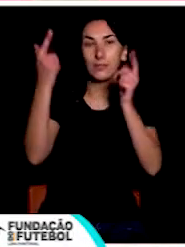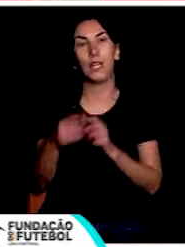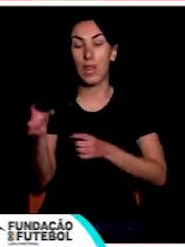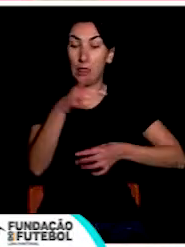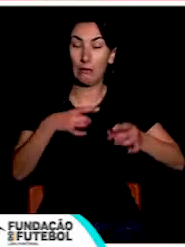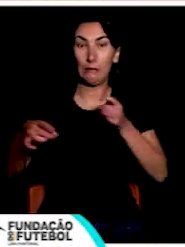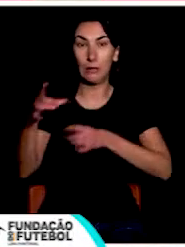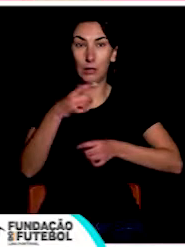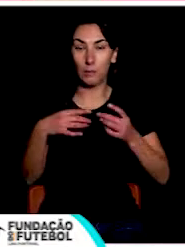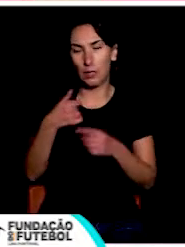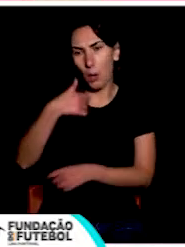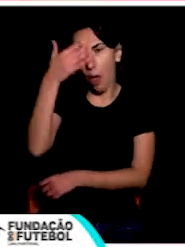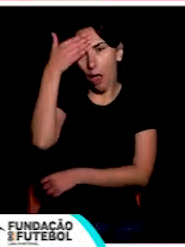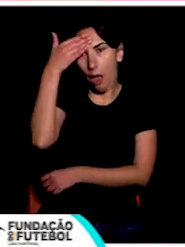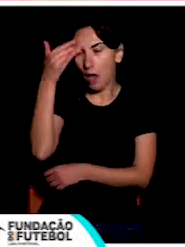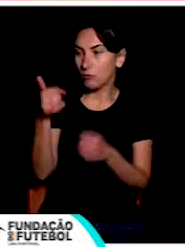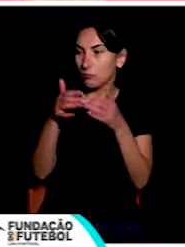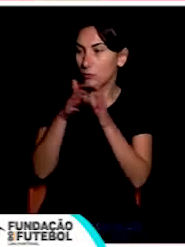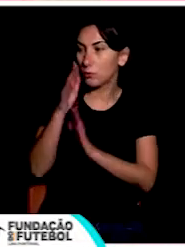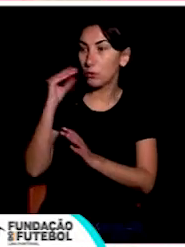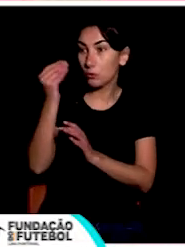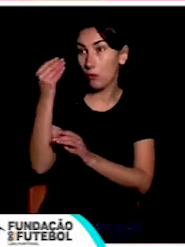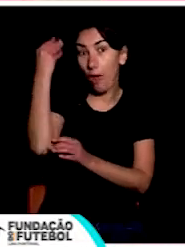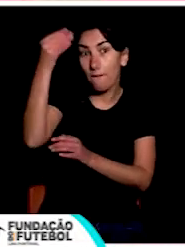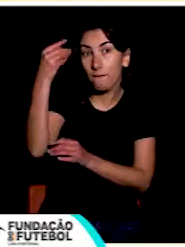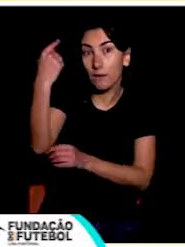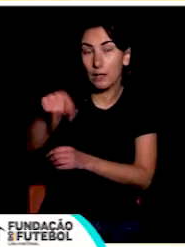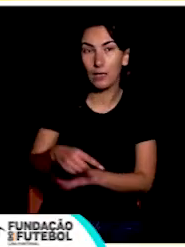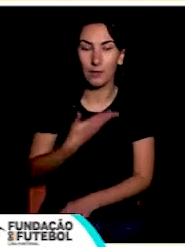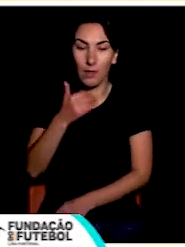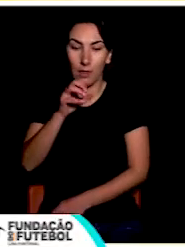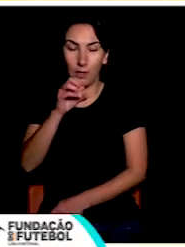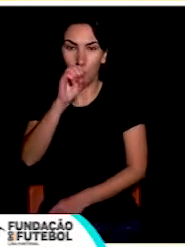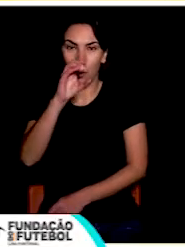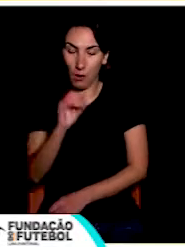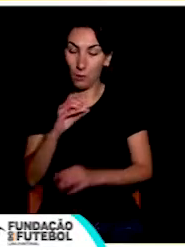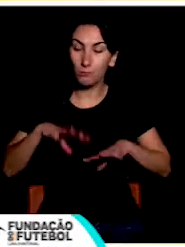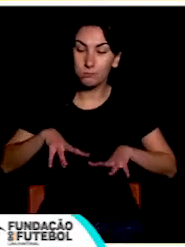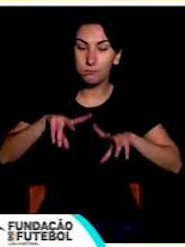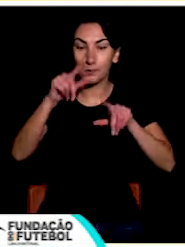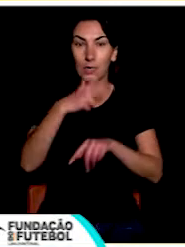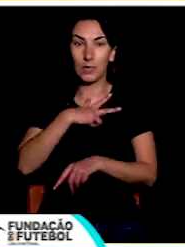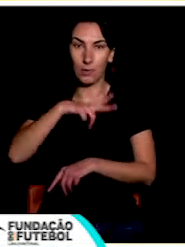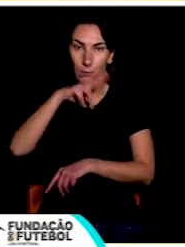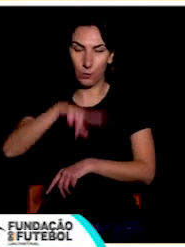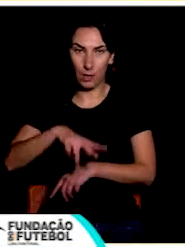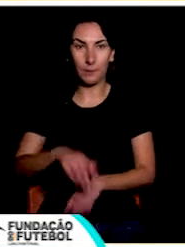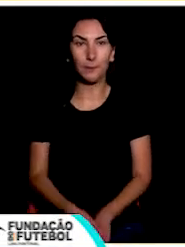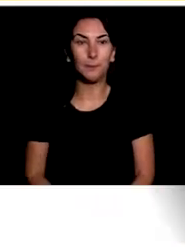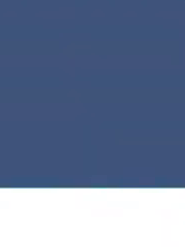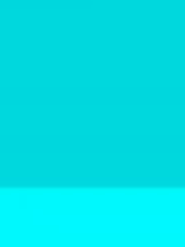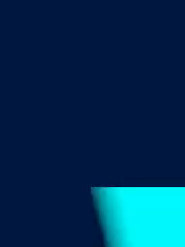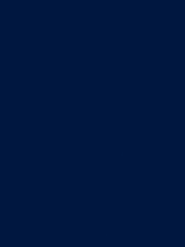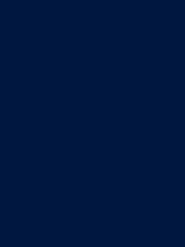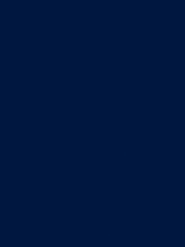palcos europeus, por assim dizer. Acho que todos os jovens temos esse sonho. Diogo Gomes, jovem talento em ascensão na Liga Portugal, SABSEG.